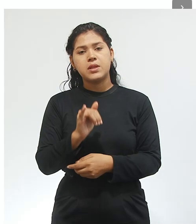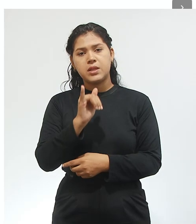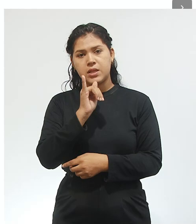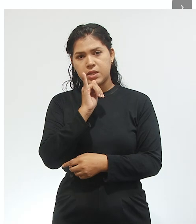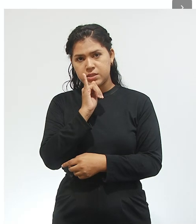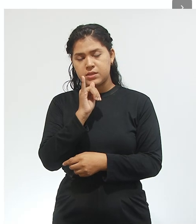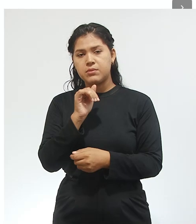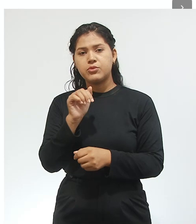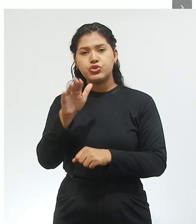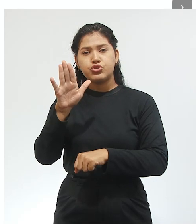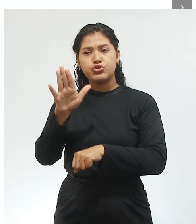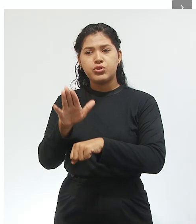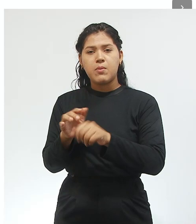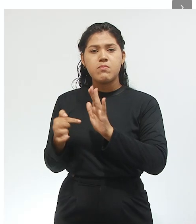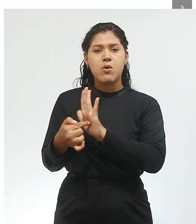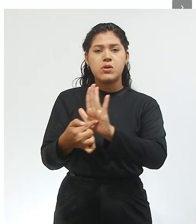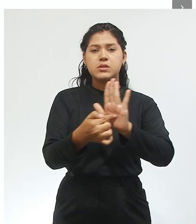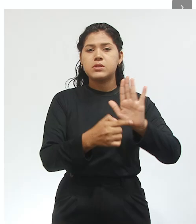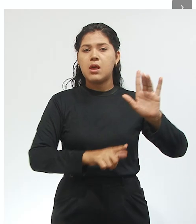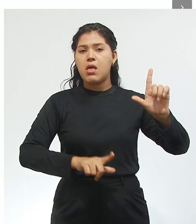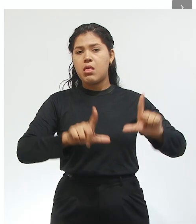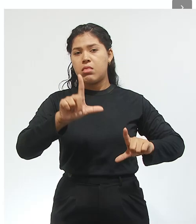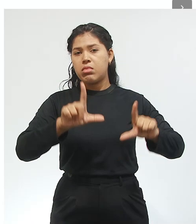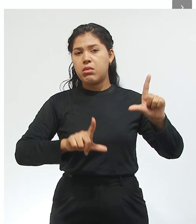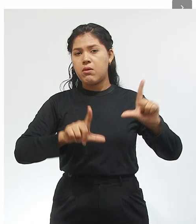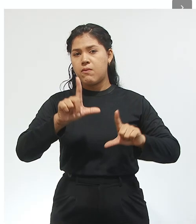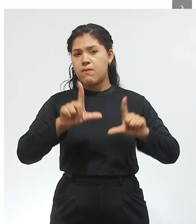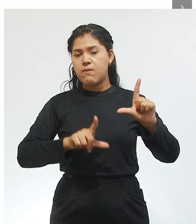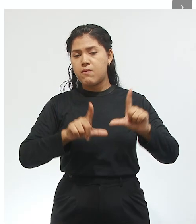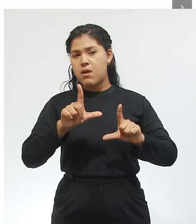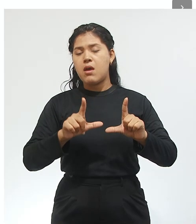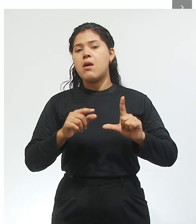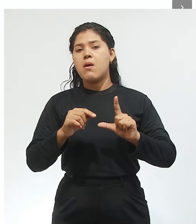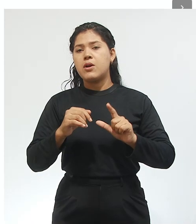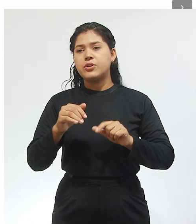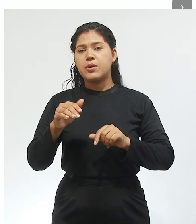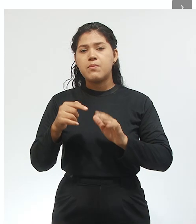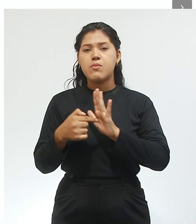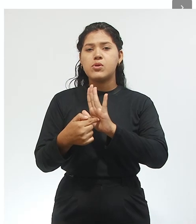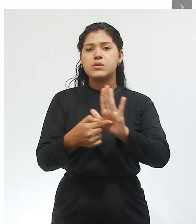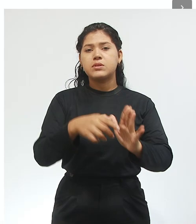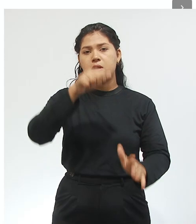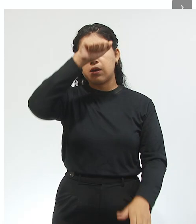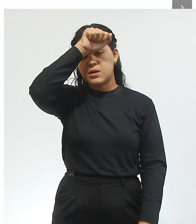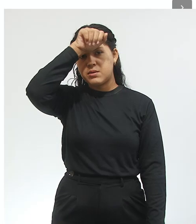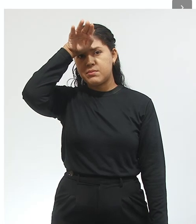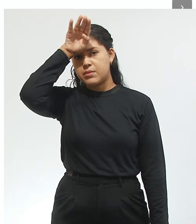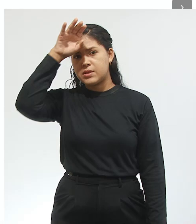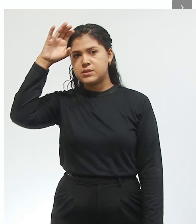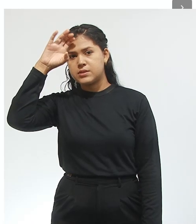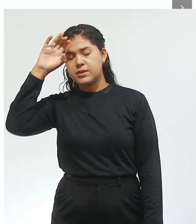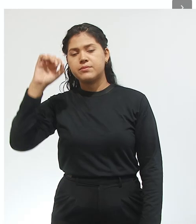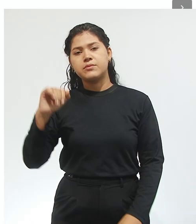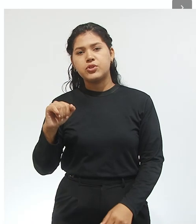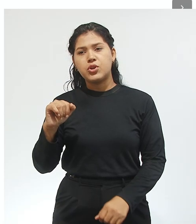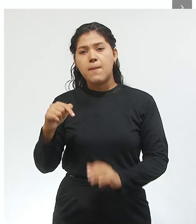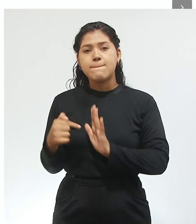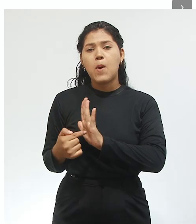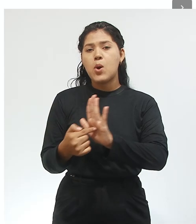uma chamada Nenhuma Criança Sem Escola. Então, esse Nenhuma Criança Sem Escola é o posicionamento